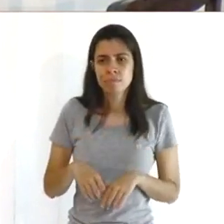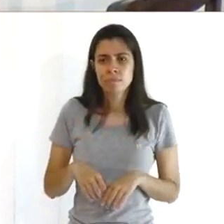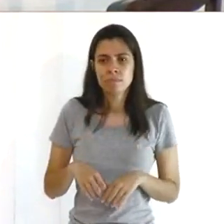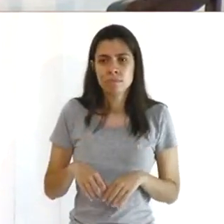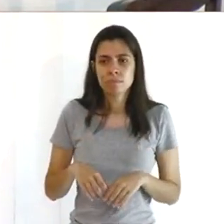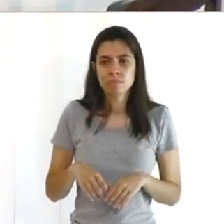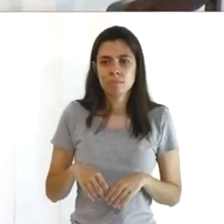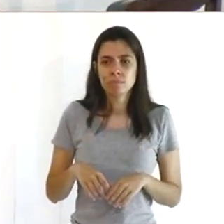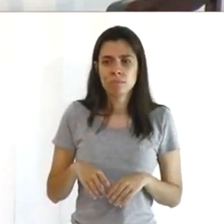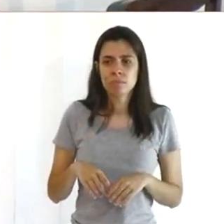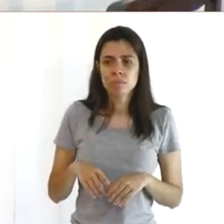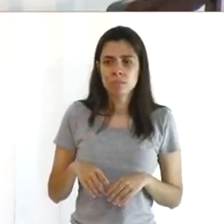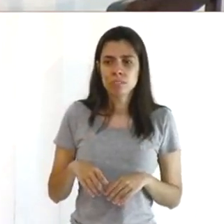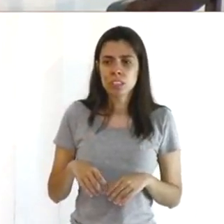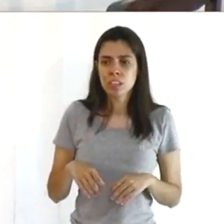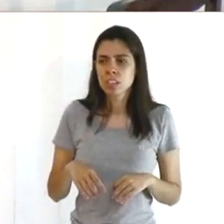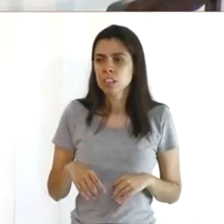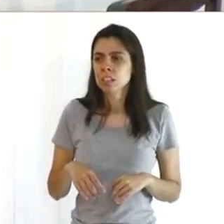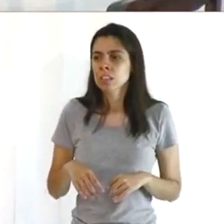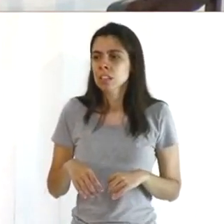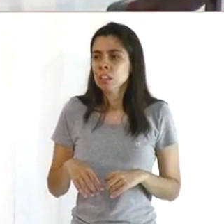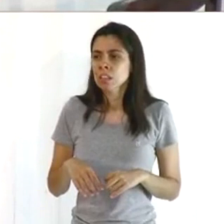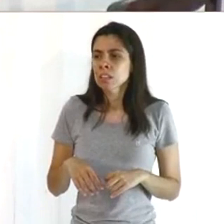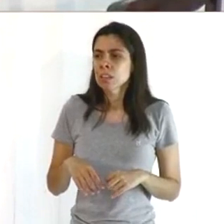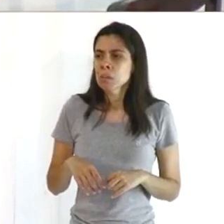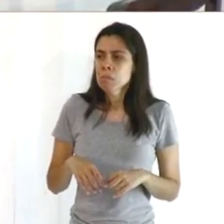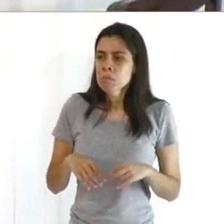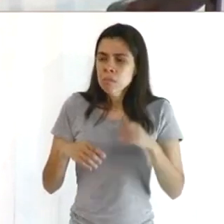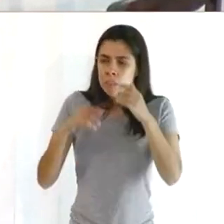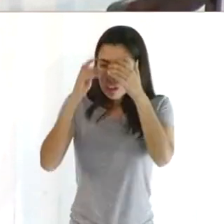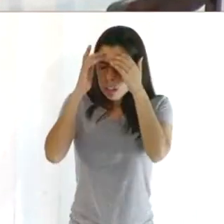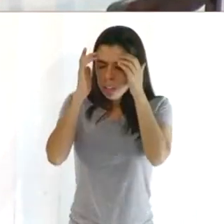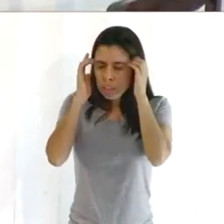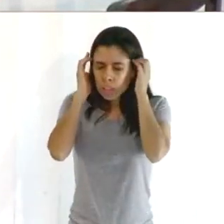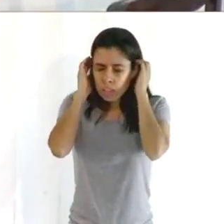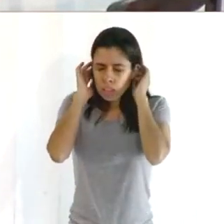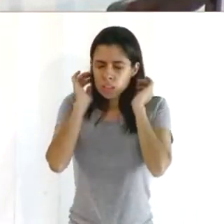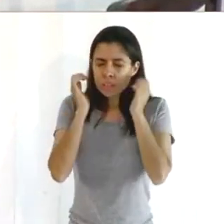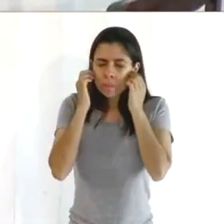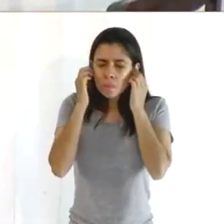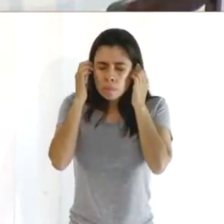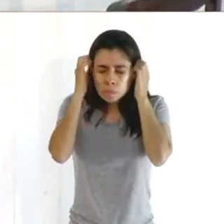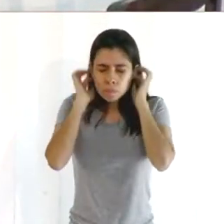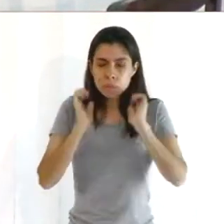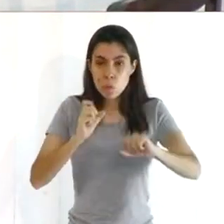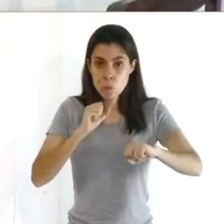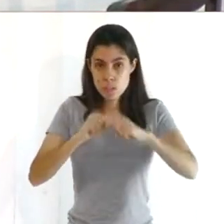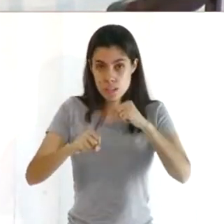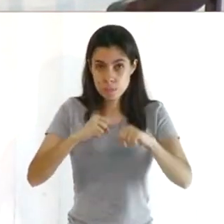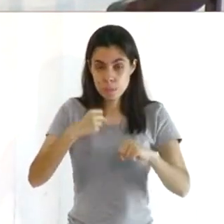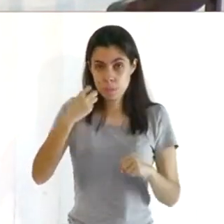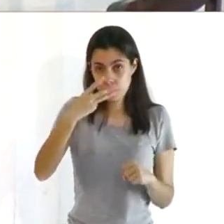o Salmo 13, eu gosto muito desses últimos versos do Salmo 30, quando ele diz assim: